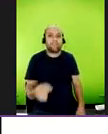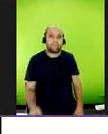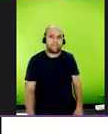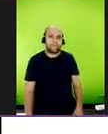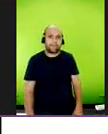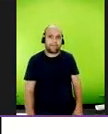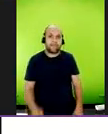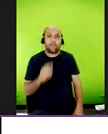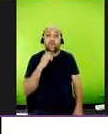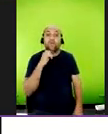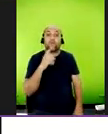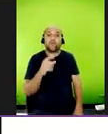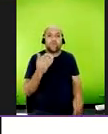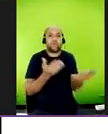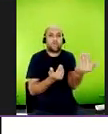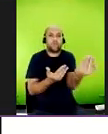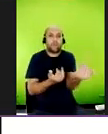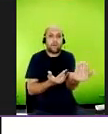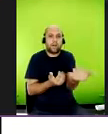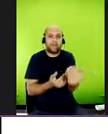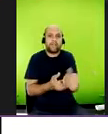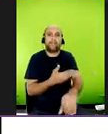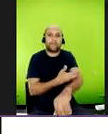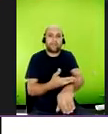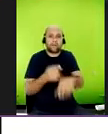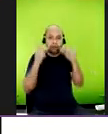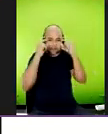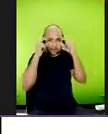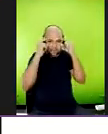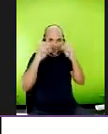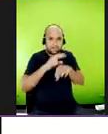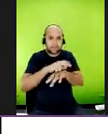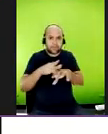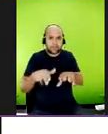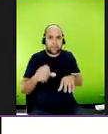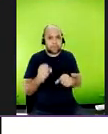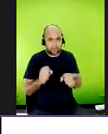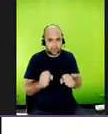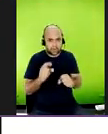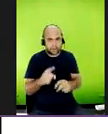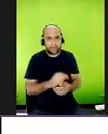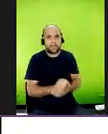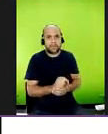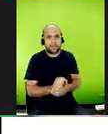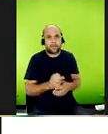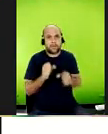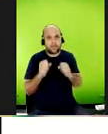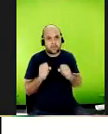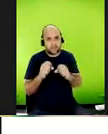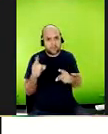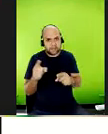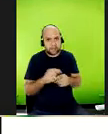você se encaixa desse jovem branquinho de óculos bonitinho a gente muito mais plural a gente pode ser assim e a gente pode ser assim